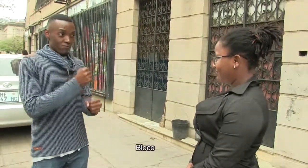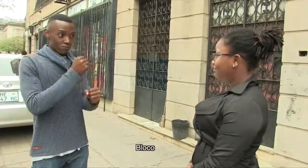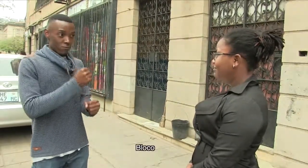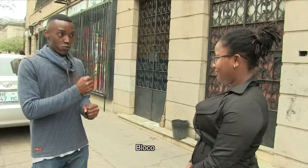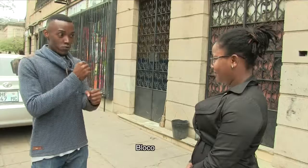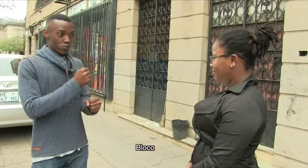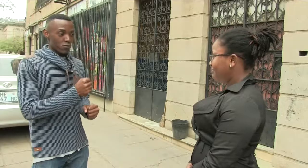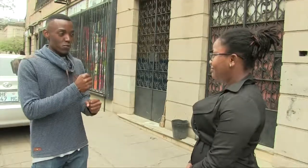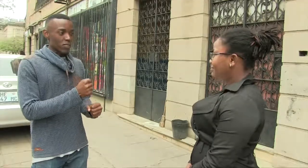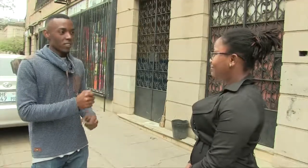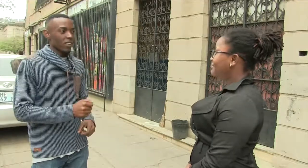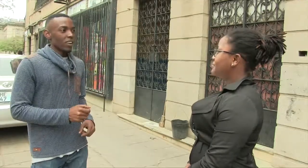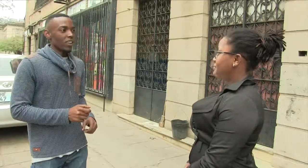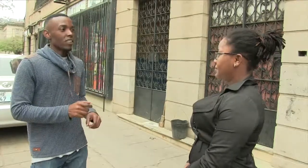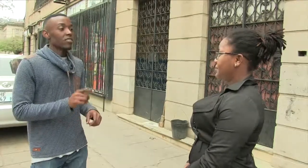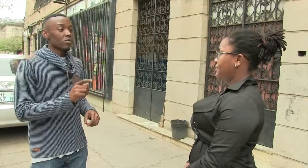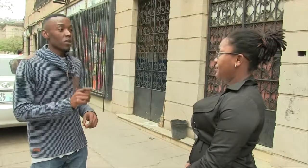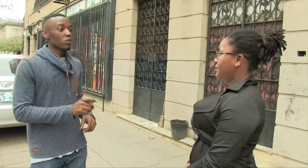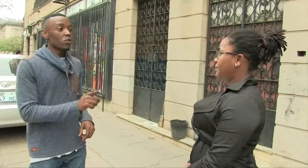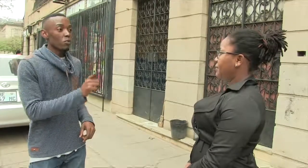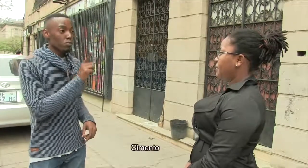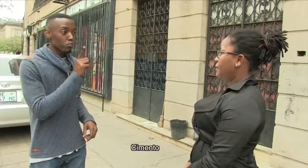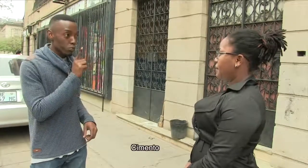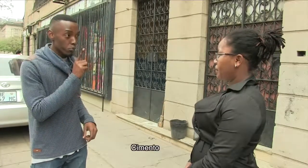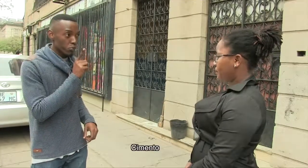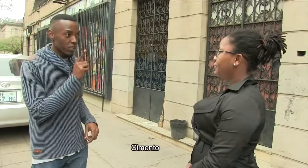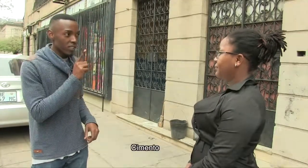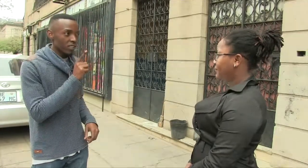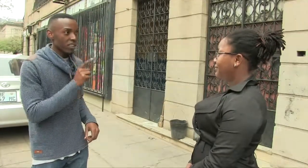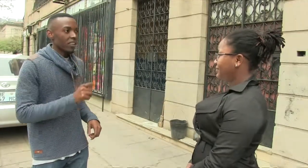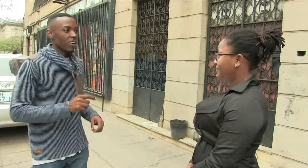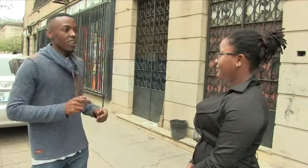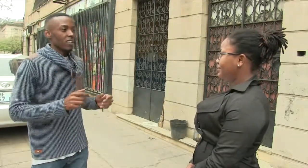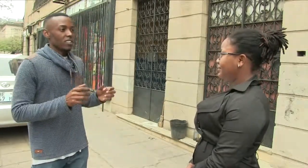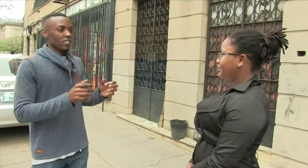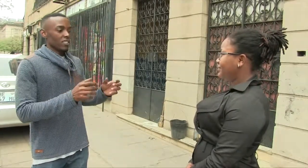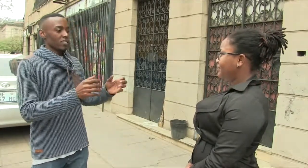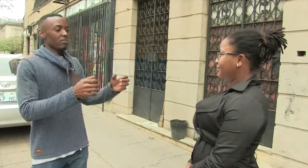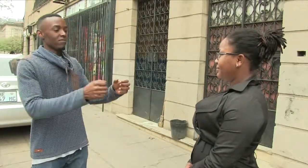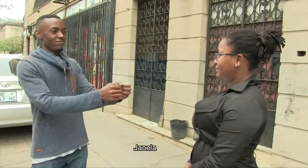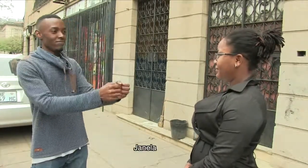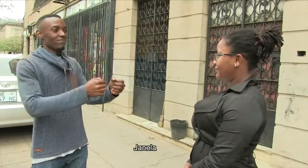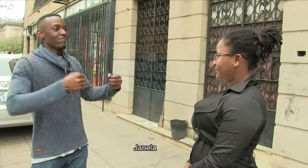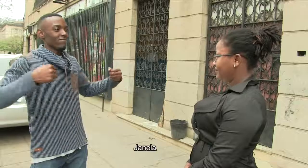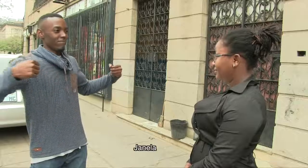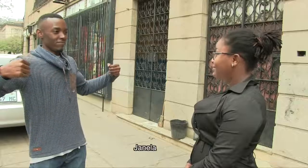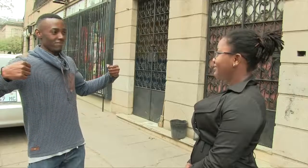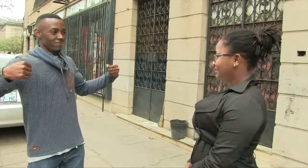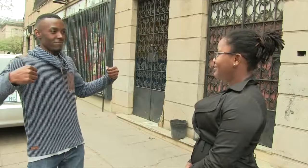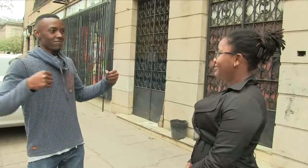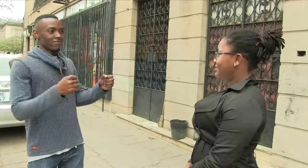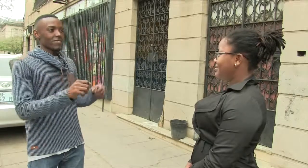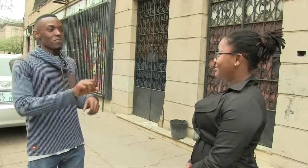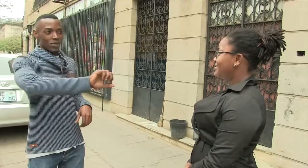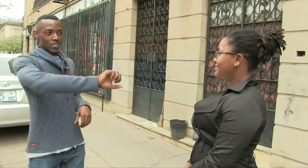bloco cimento janela